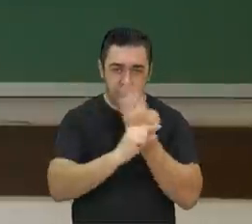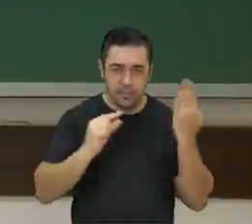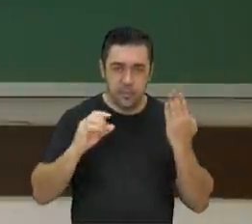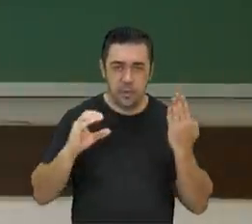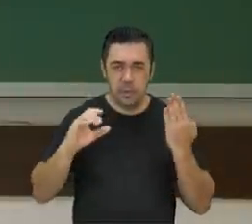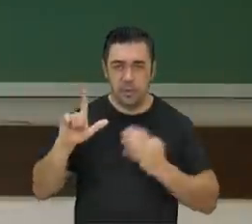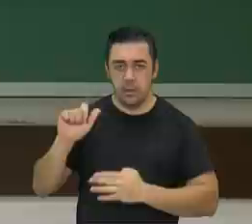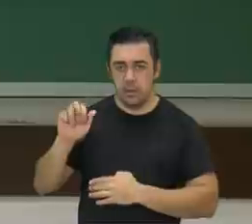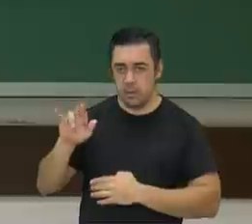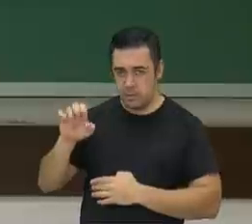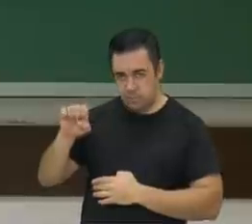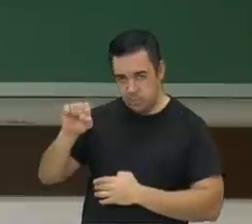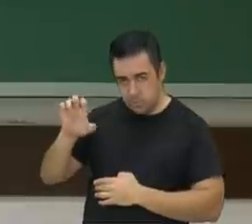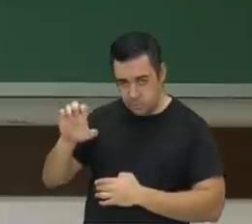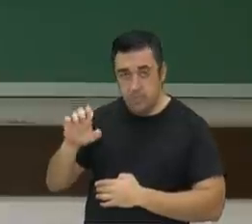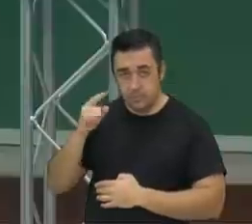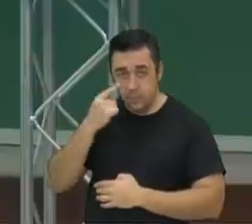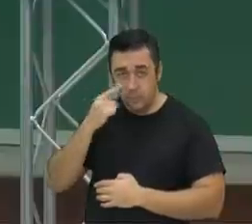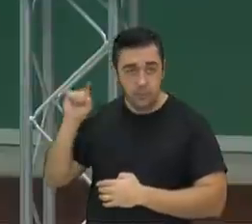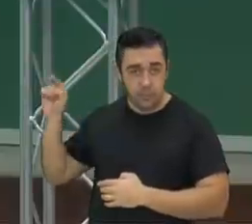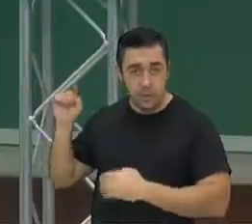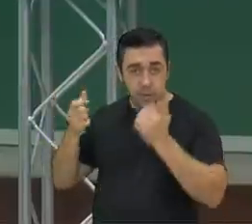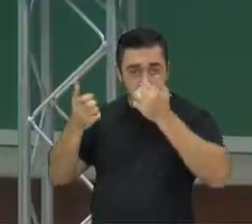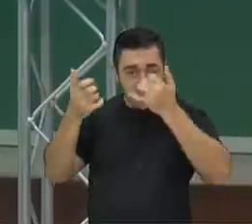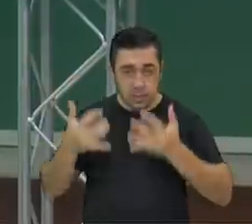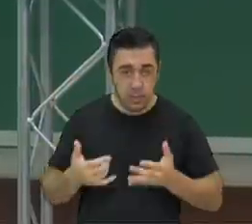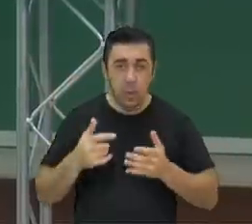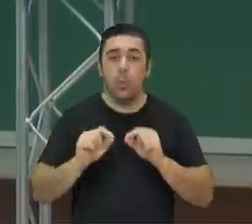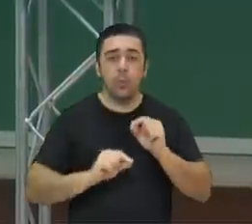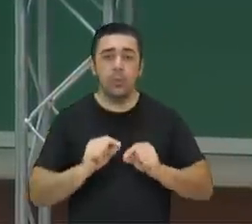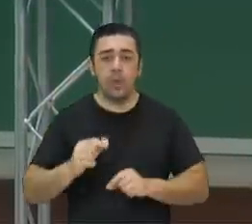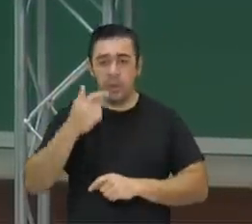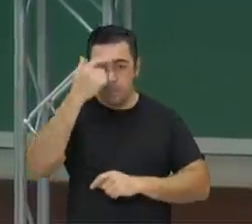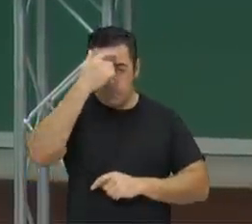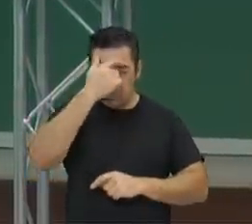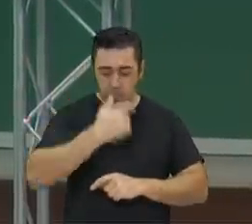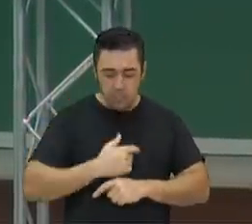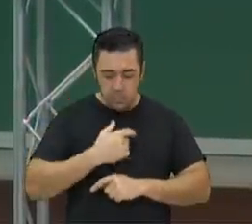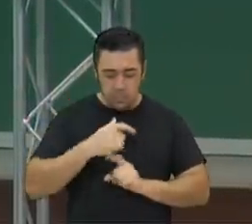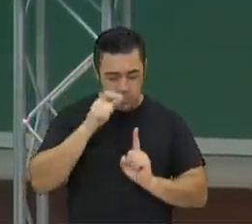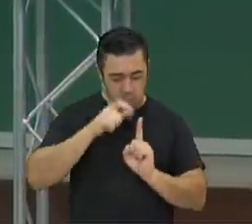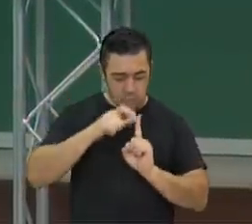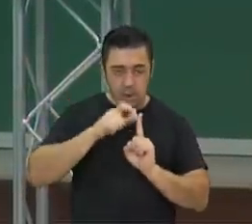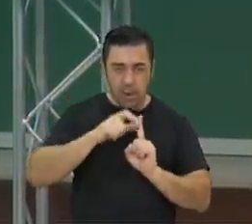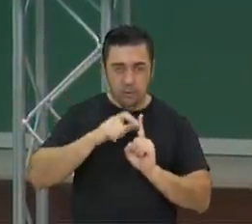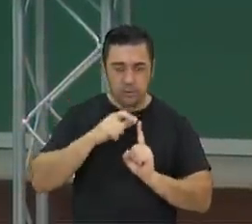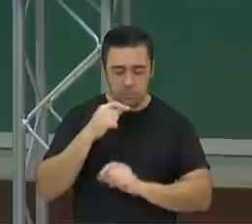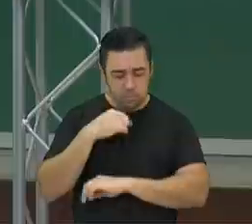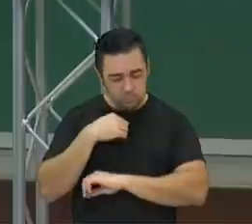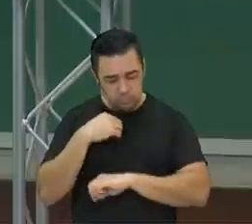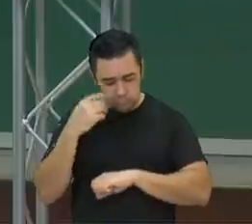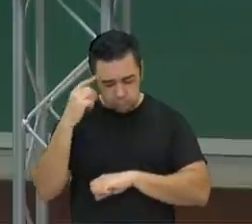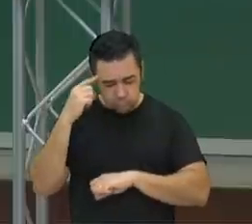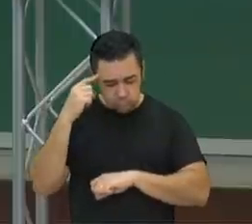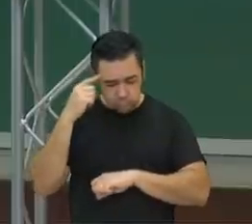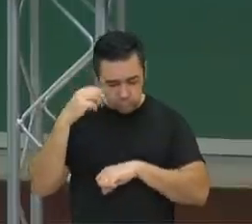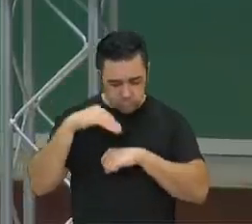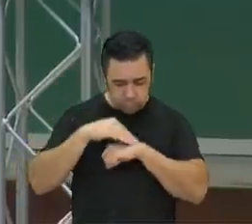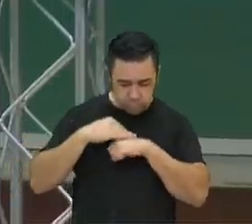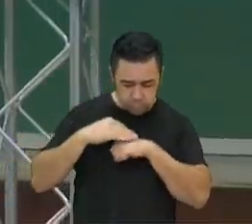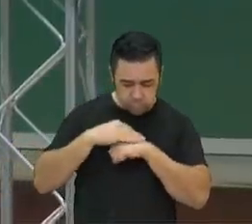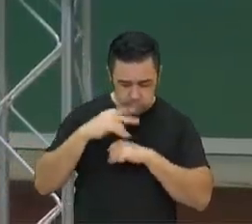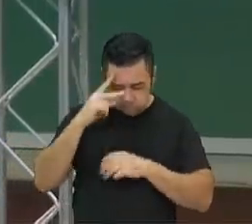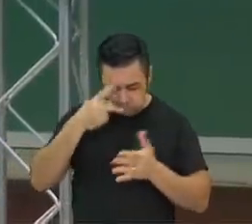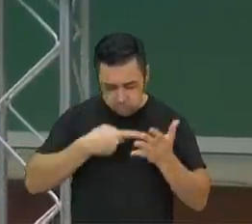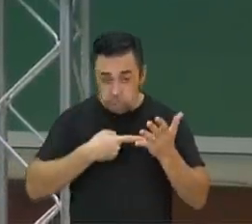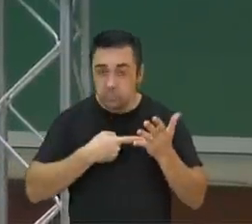tem alguns momentos que ilustram o monólogo interior dos personagens. Né? O que, que é o monólogo interior? Lembra que a